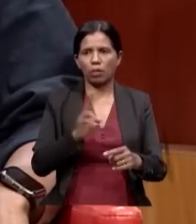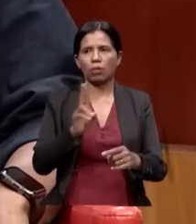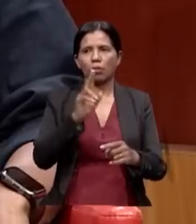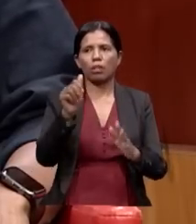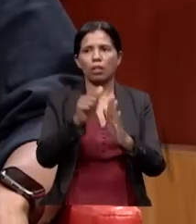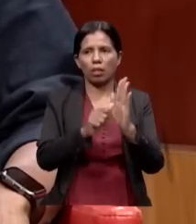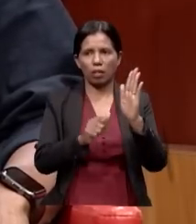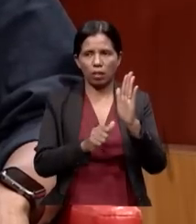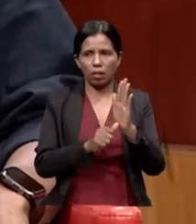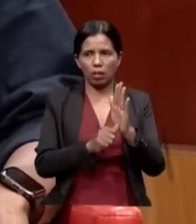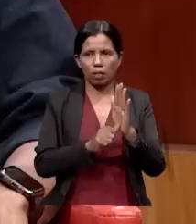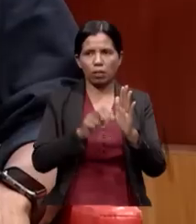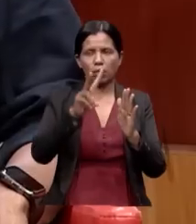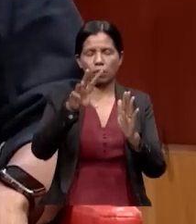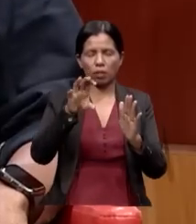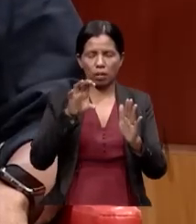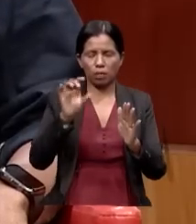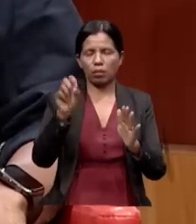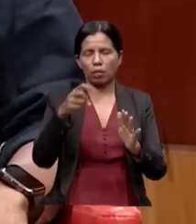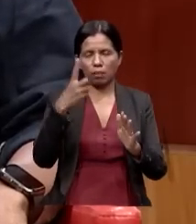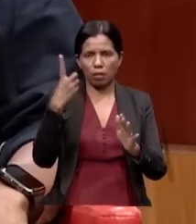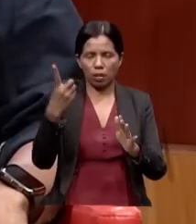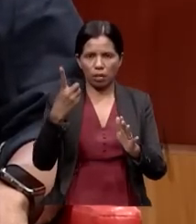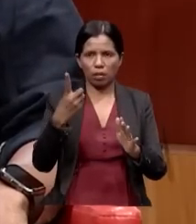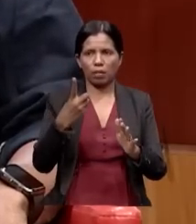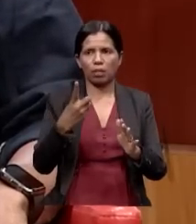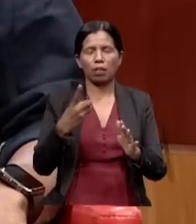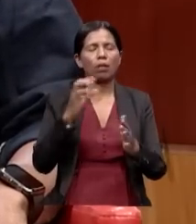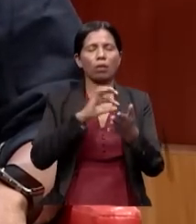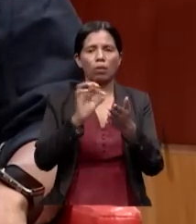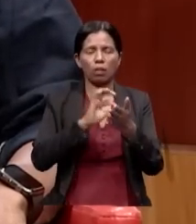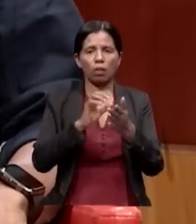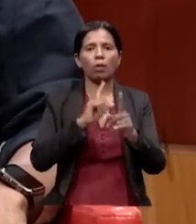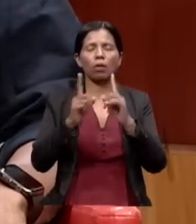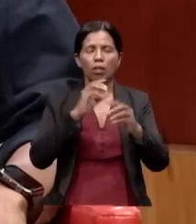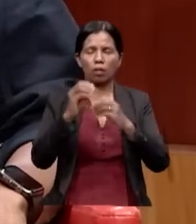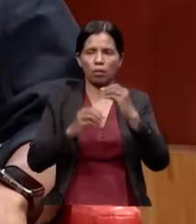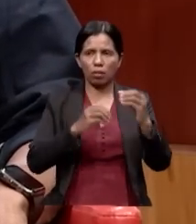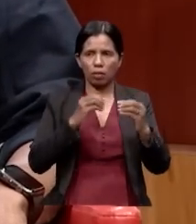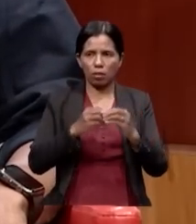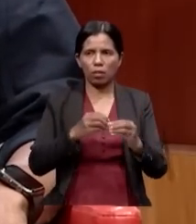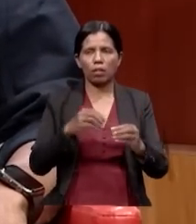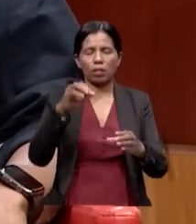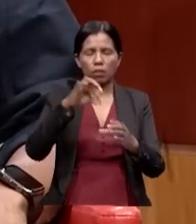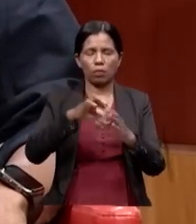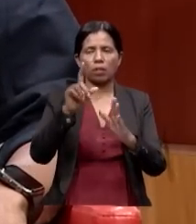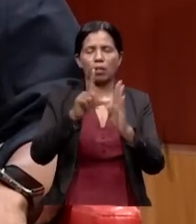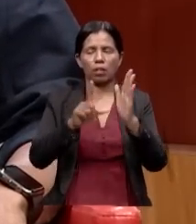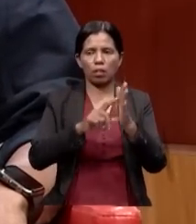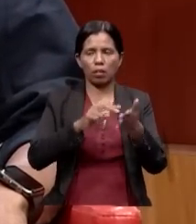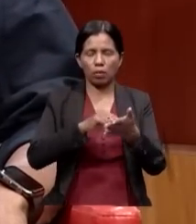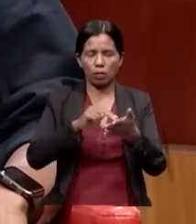artigo 211 Código Penal, levemos que não vai colher com armas proibidas, incluída na Lei No.